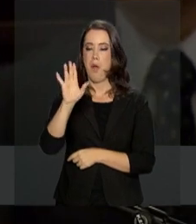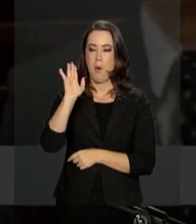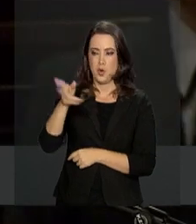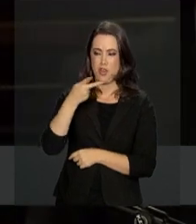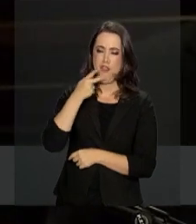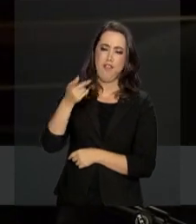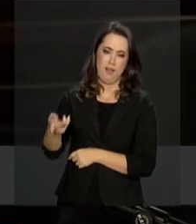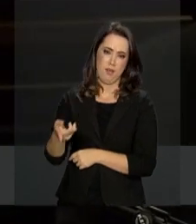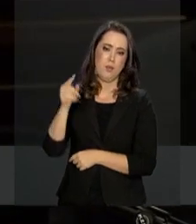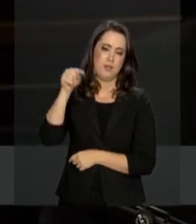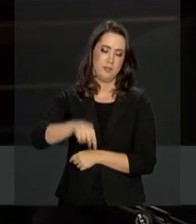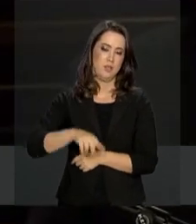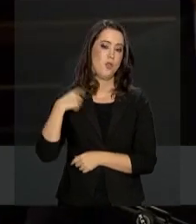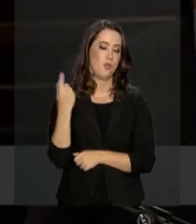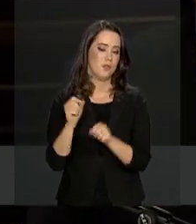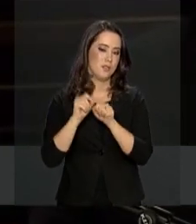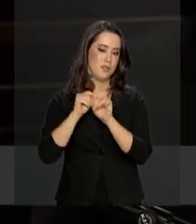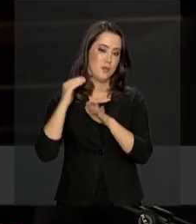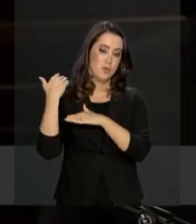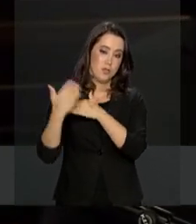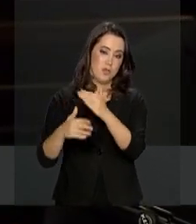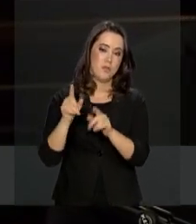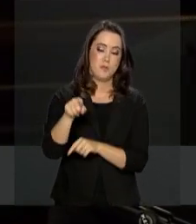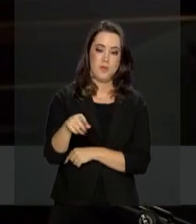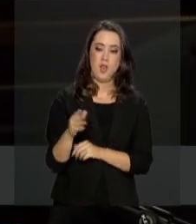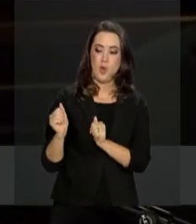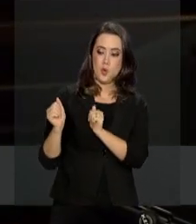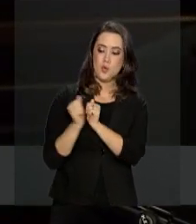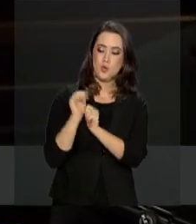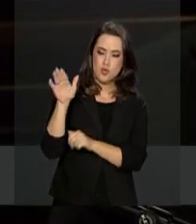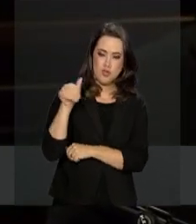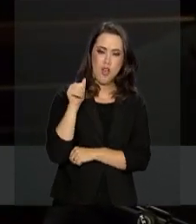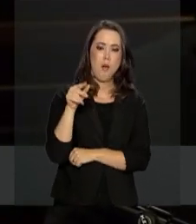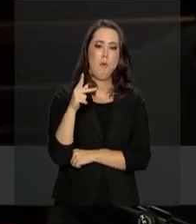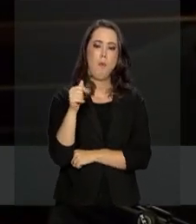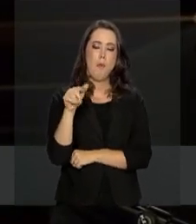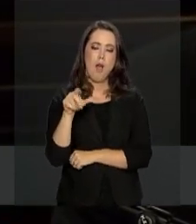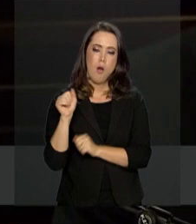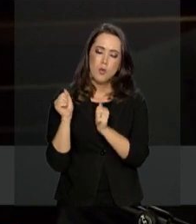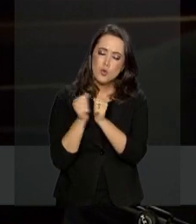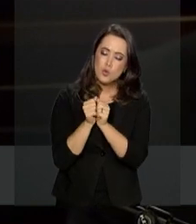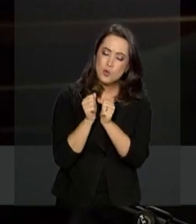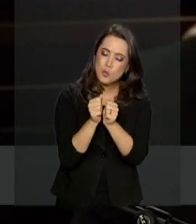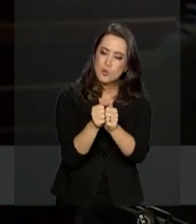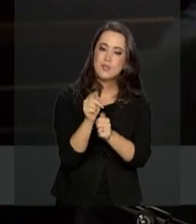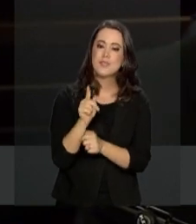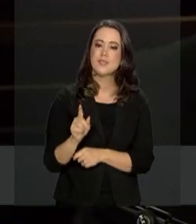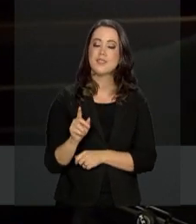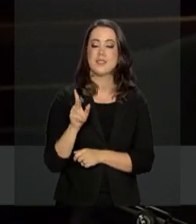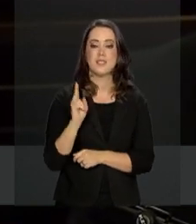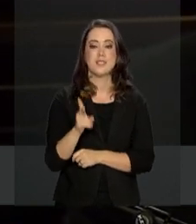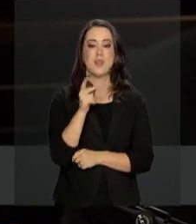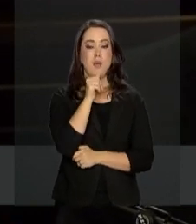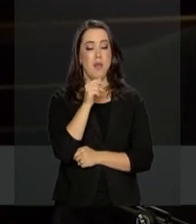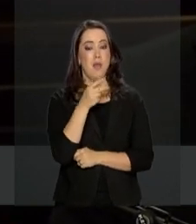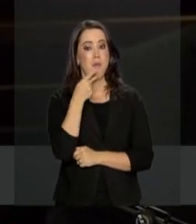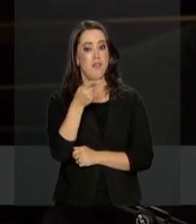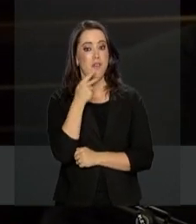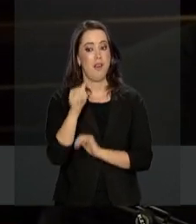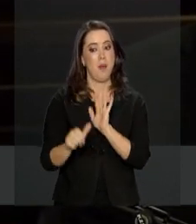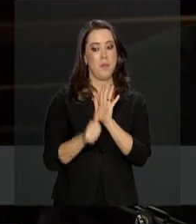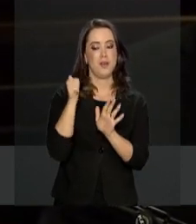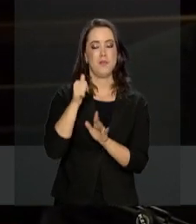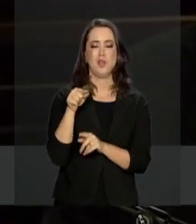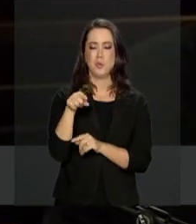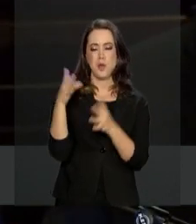naquilo que nós fizemos até convidou paulo para me acompanhar em todos os locais e ter a primeira palavra porque ele faz um relato